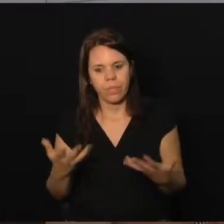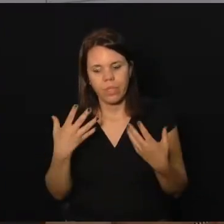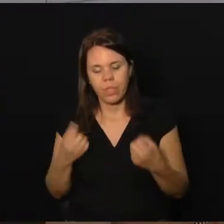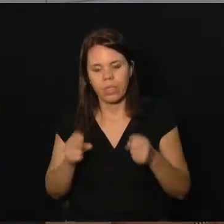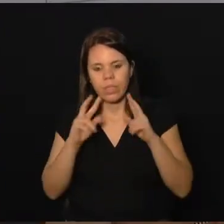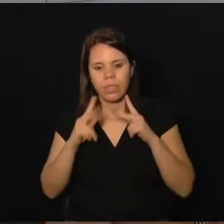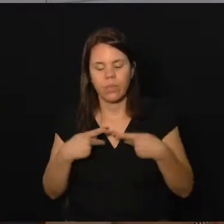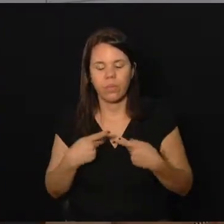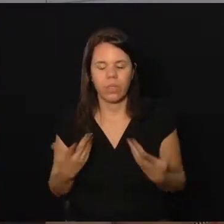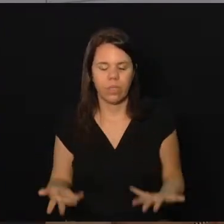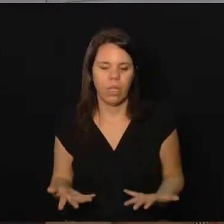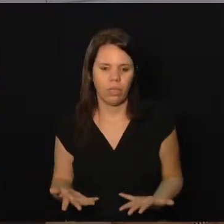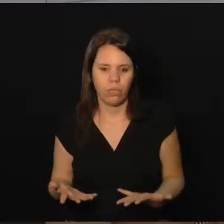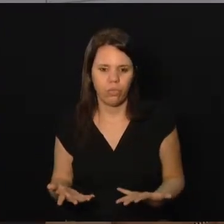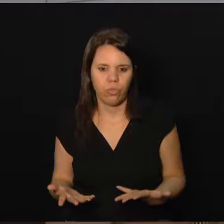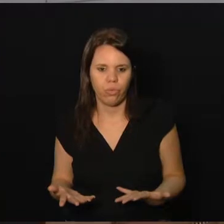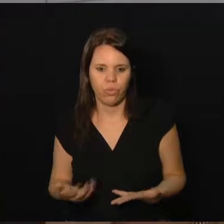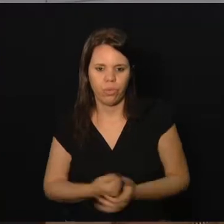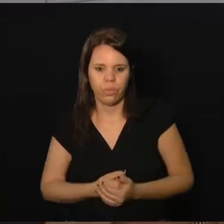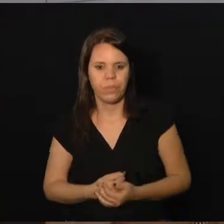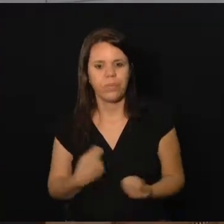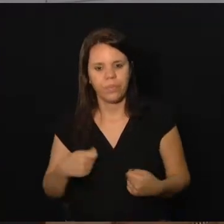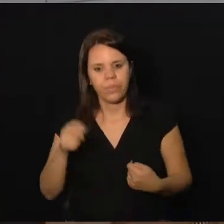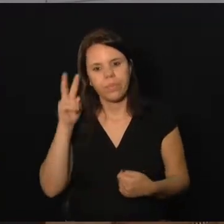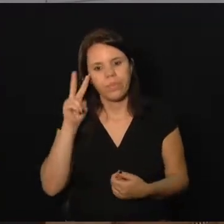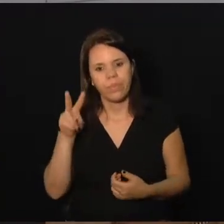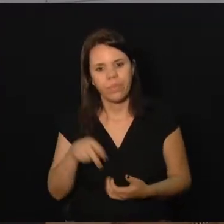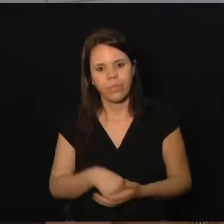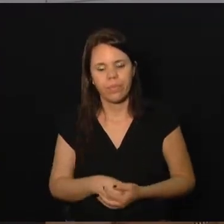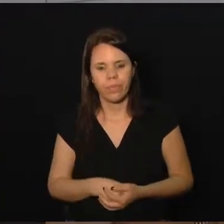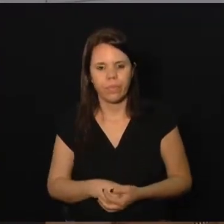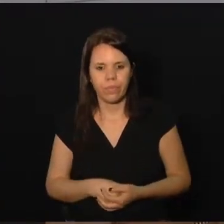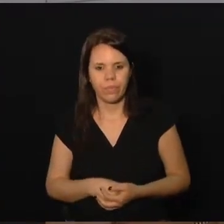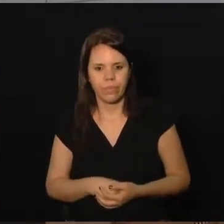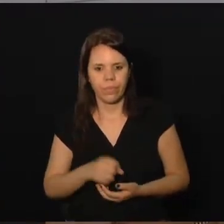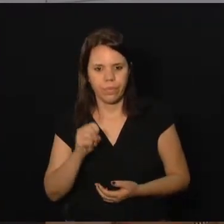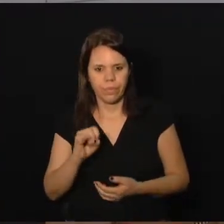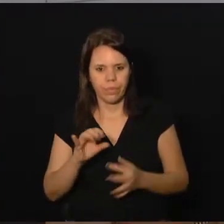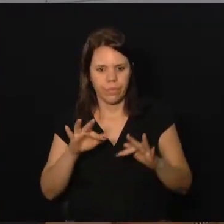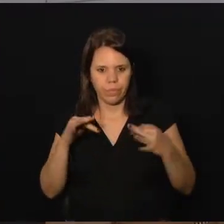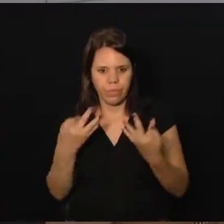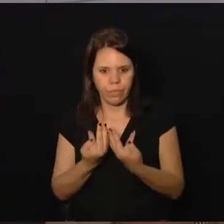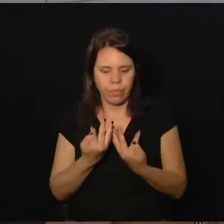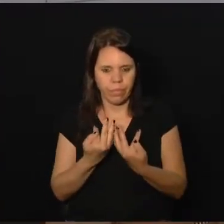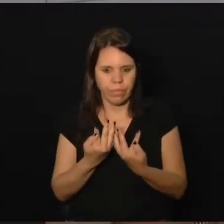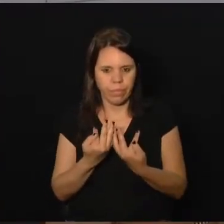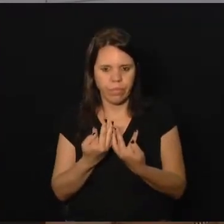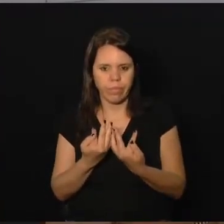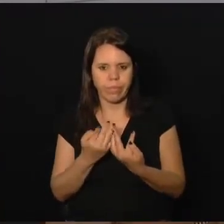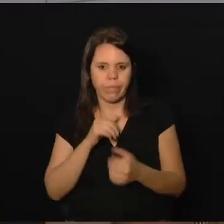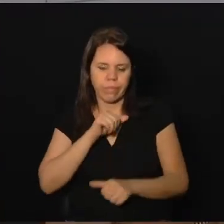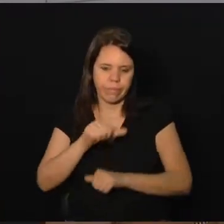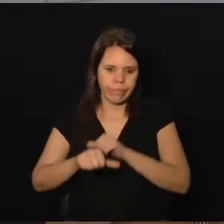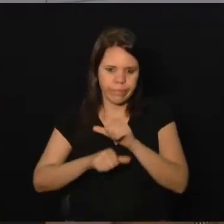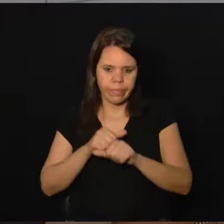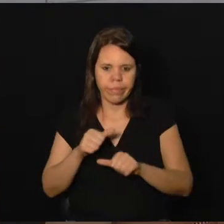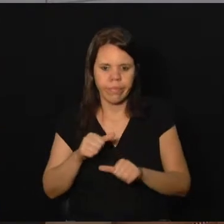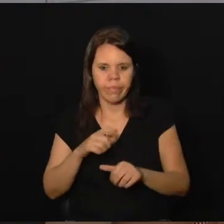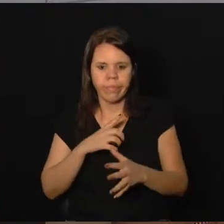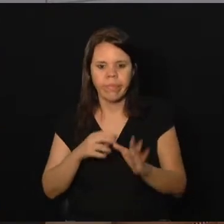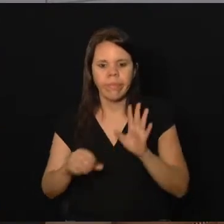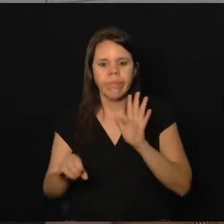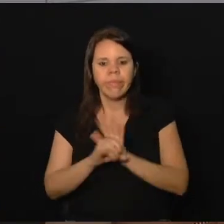humanidade. E nós precisamos lembrar disso, né? Então, se a família resgata a sua humanidade e a sua